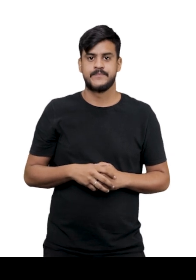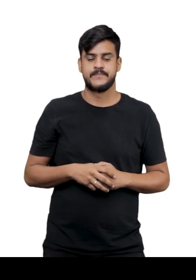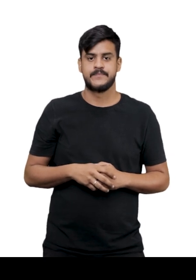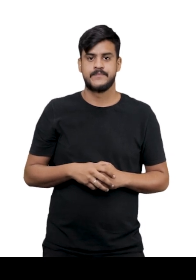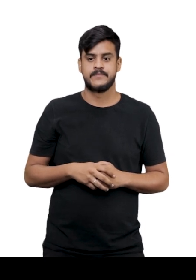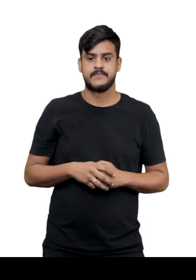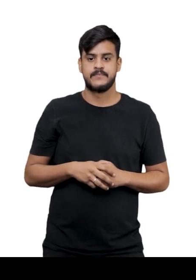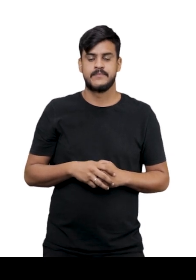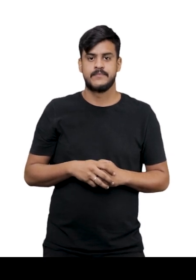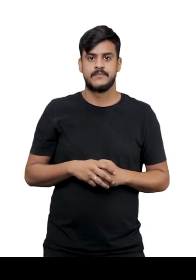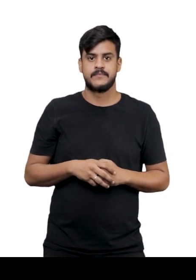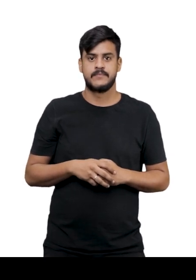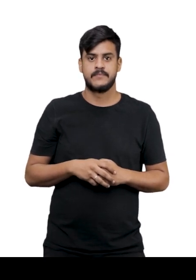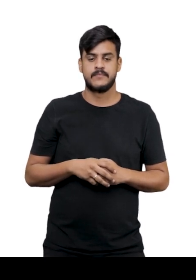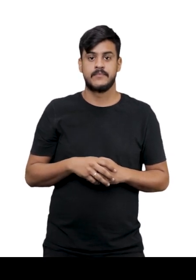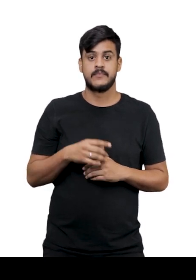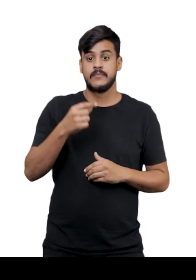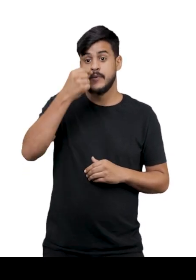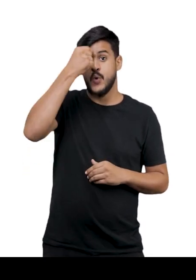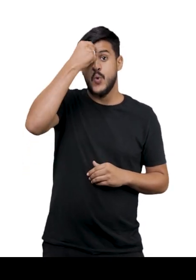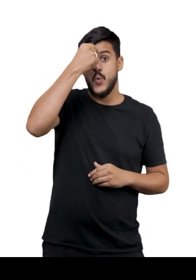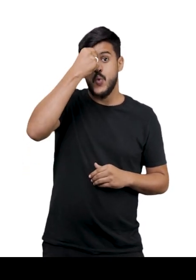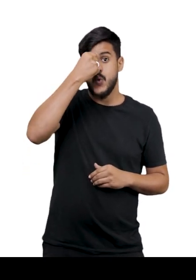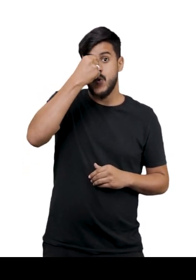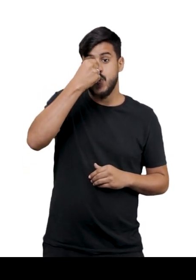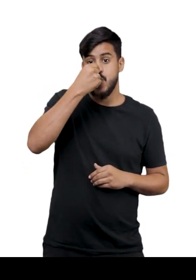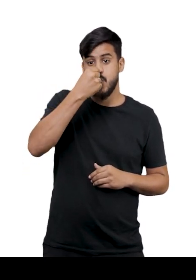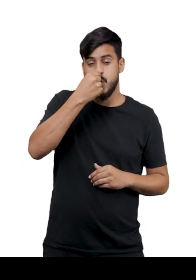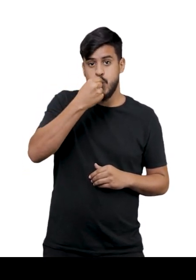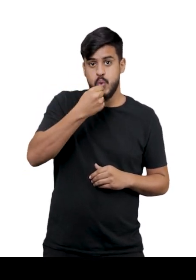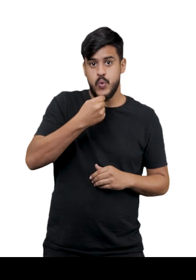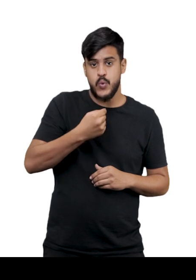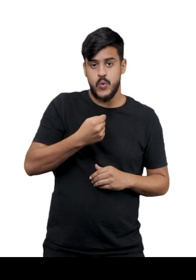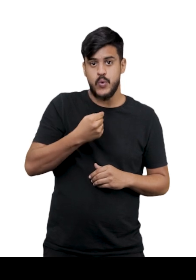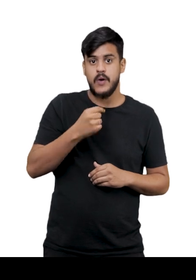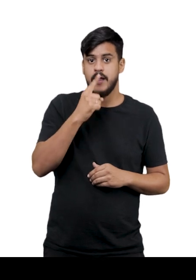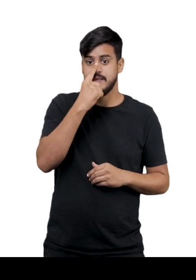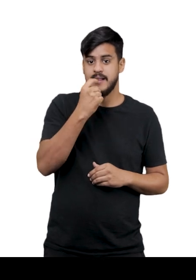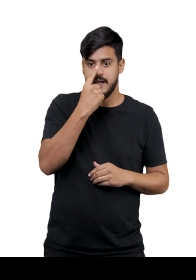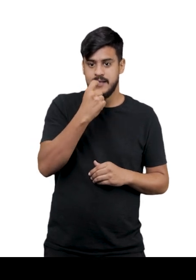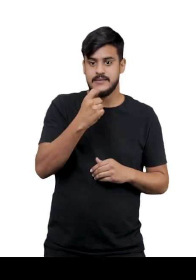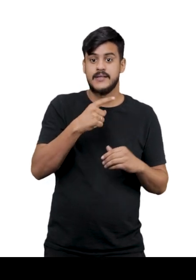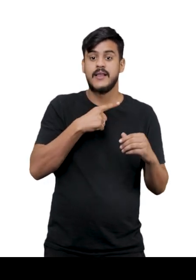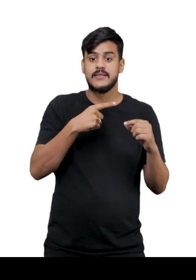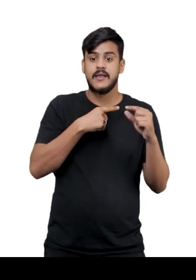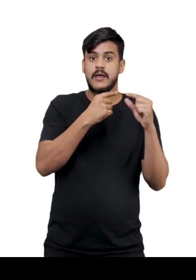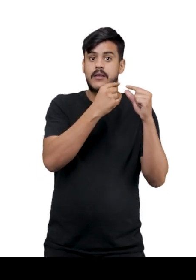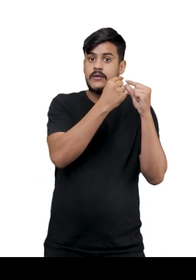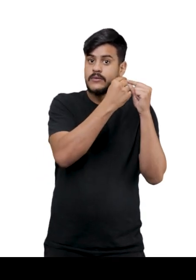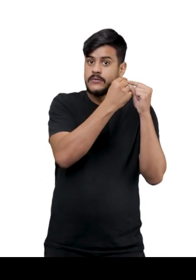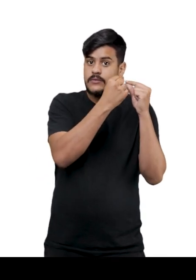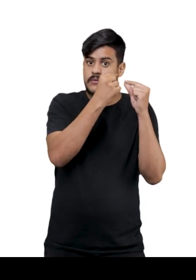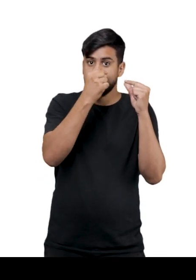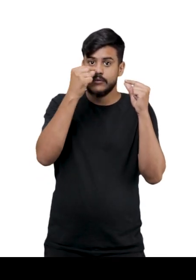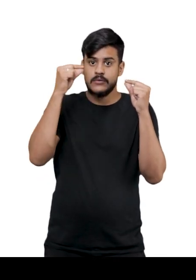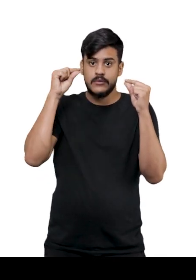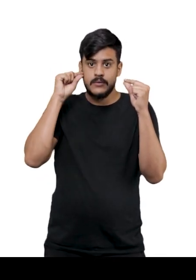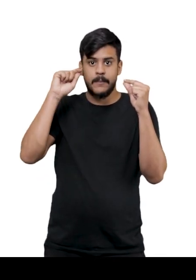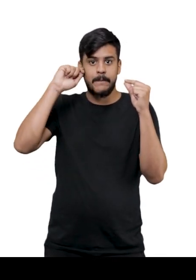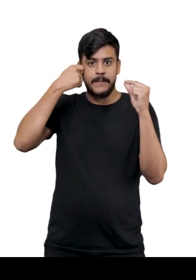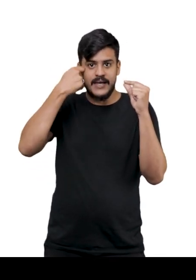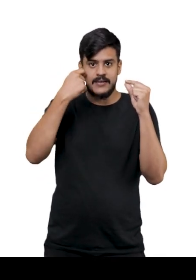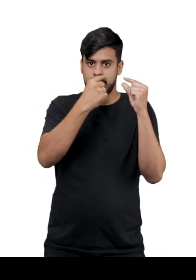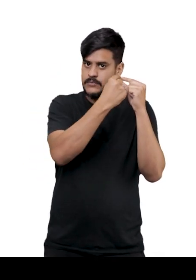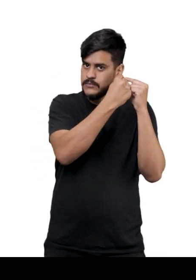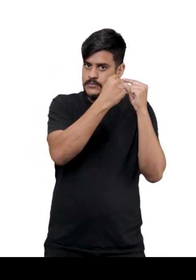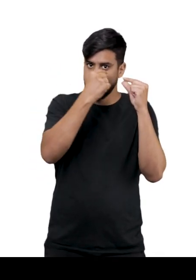rosto. Atravessando a extensão do rosto horizontalmente, passando pelo nariz, há uma faixa preta.